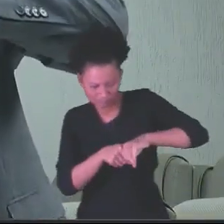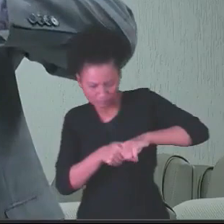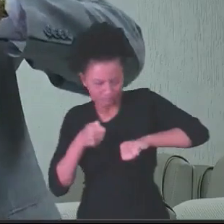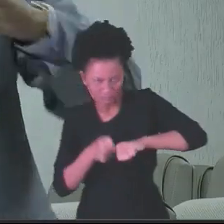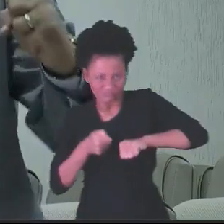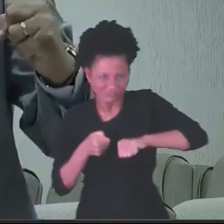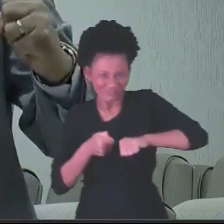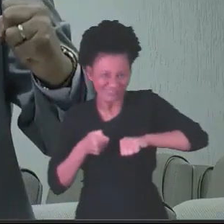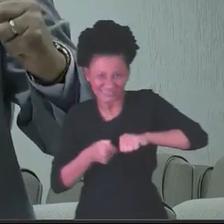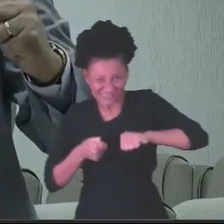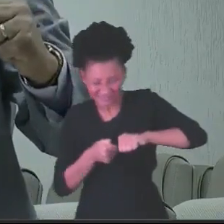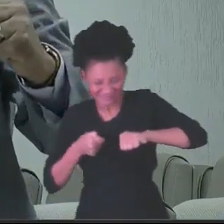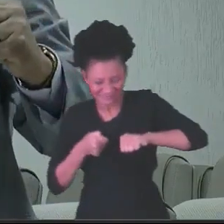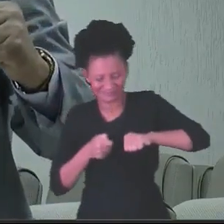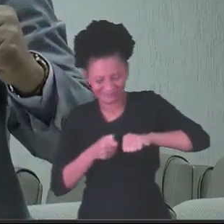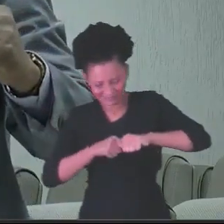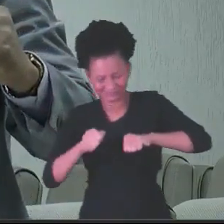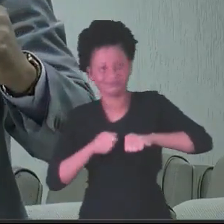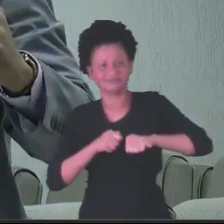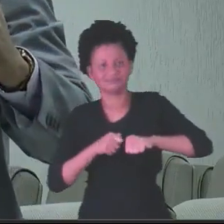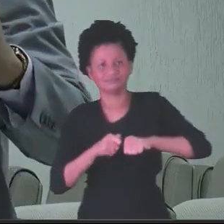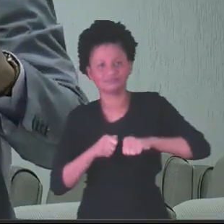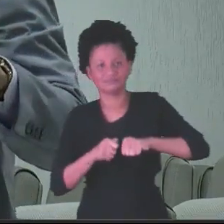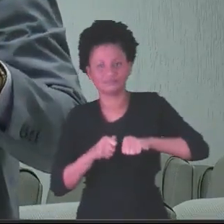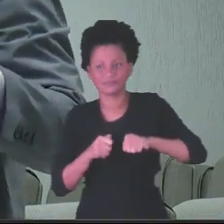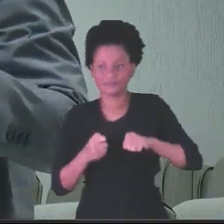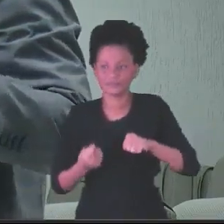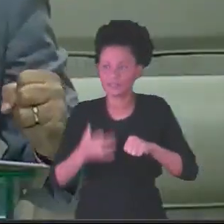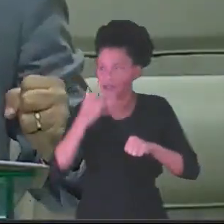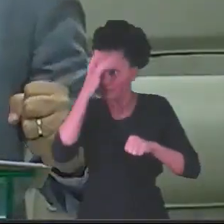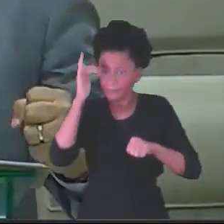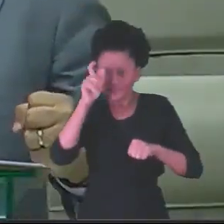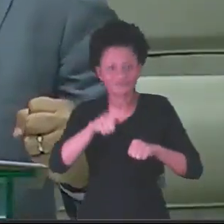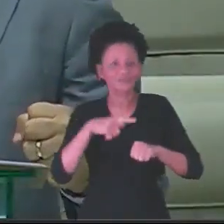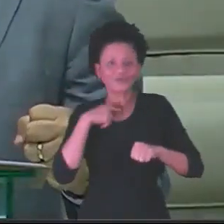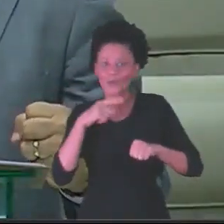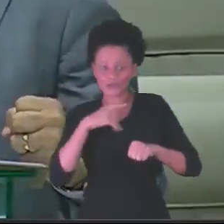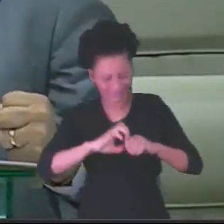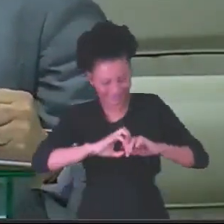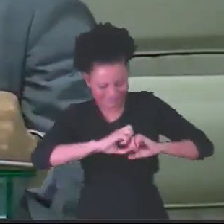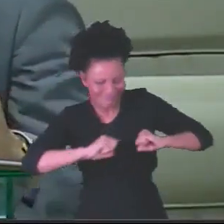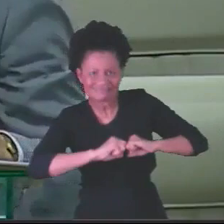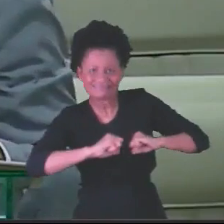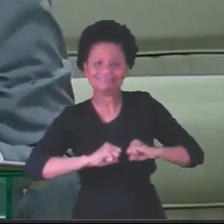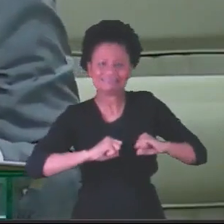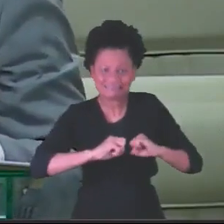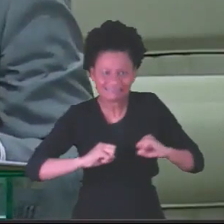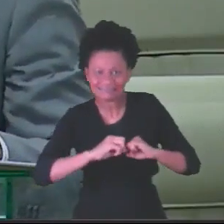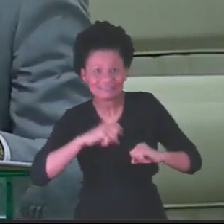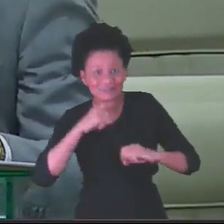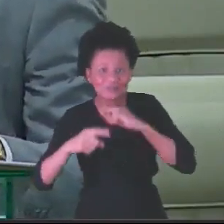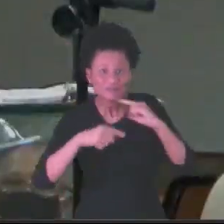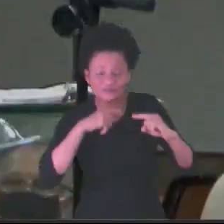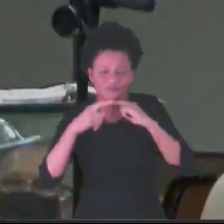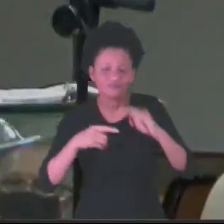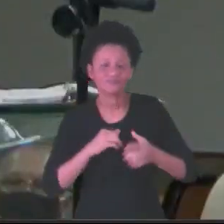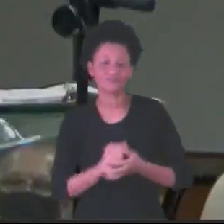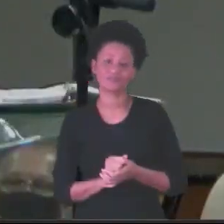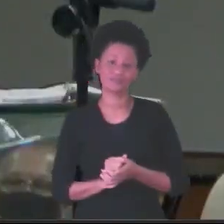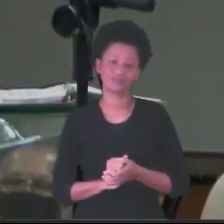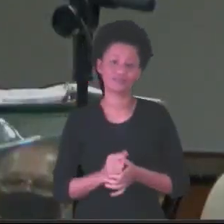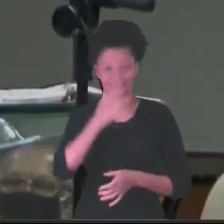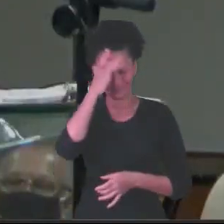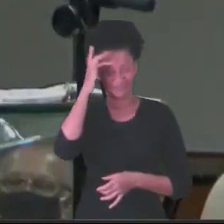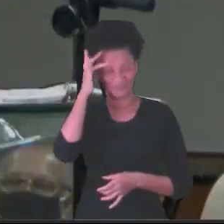um nó apertado que ninguém pode desatar e talvez as pessoas mais